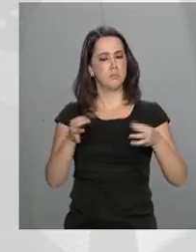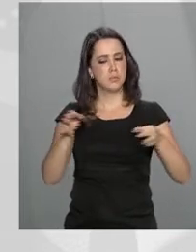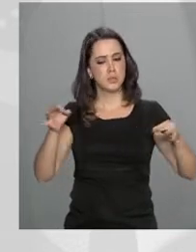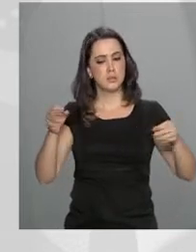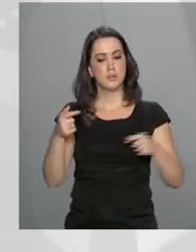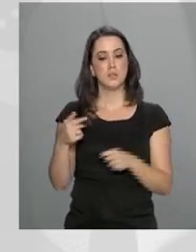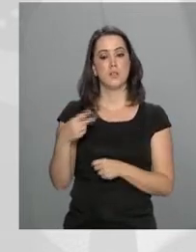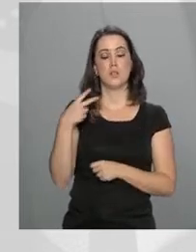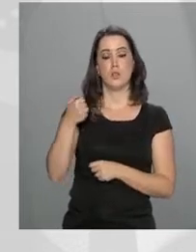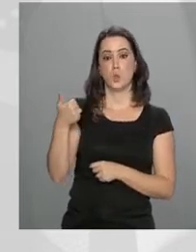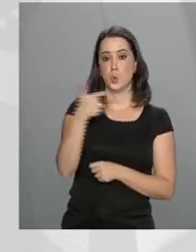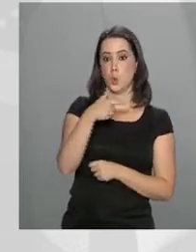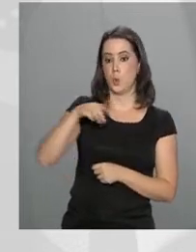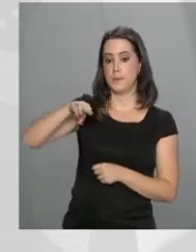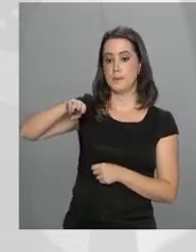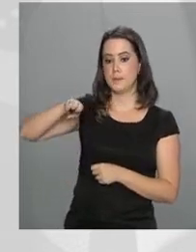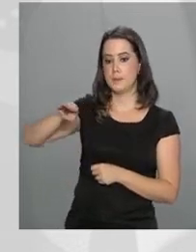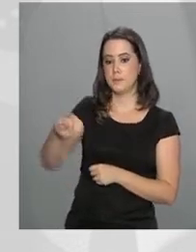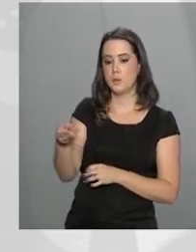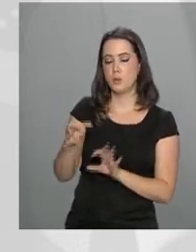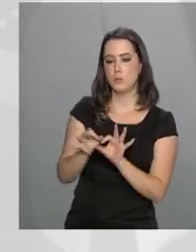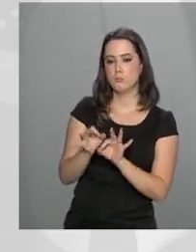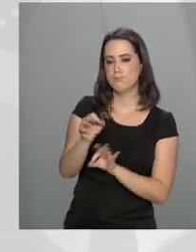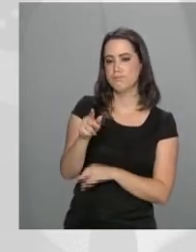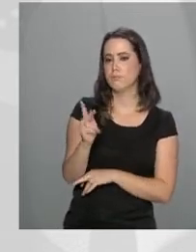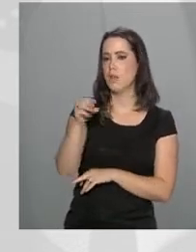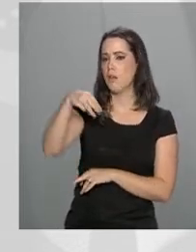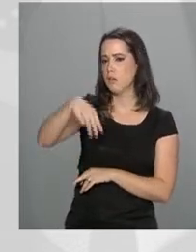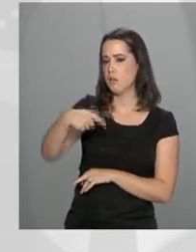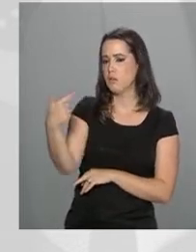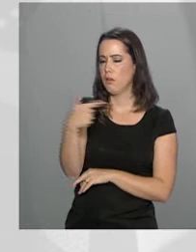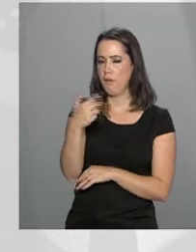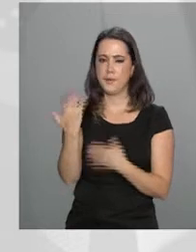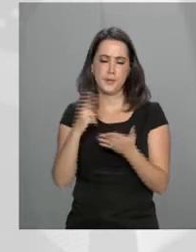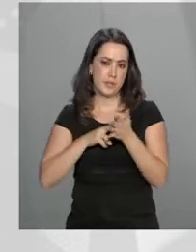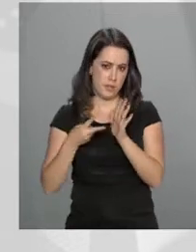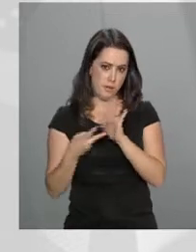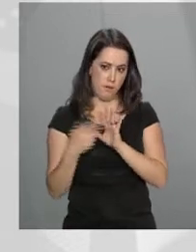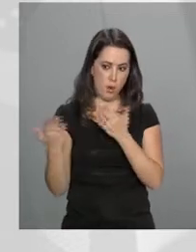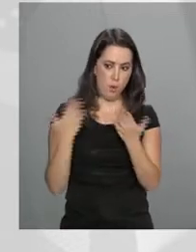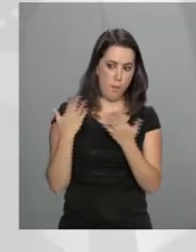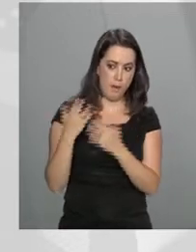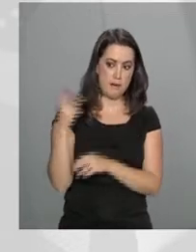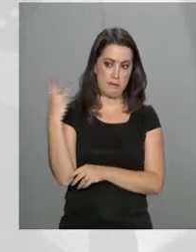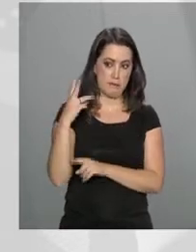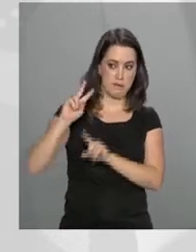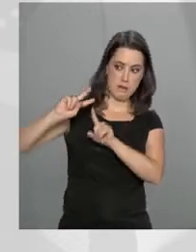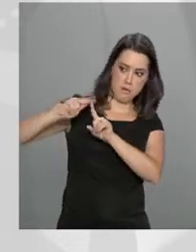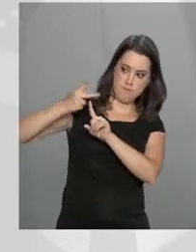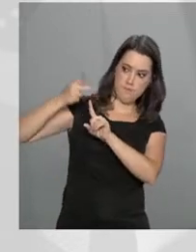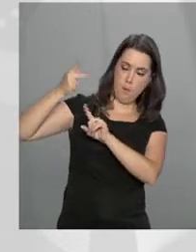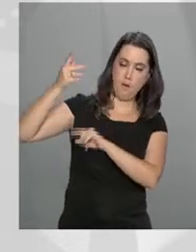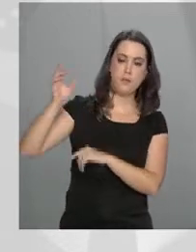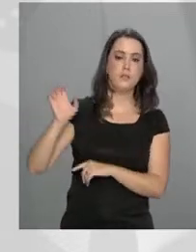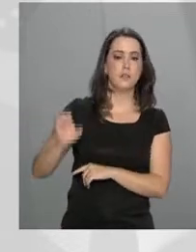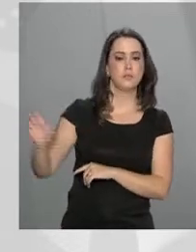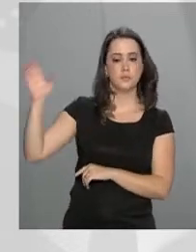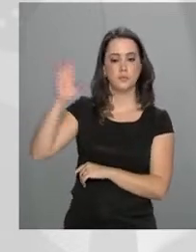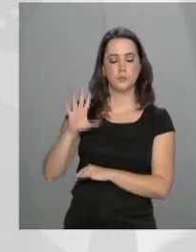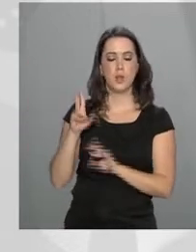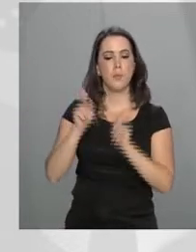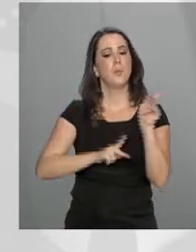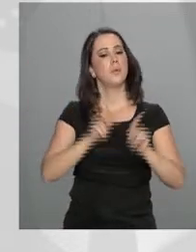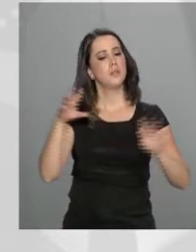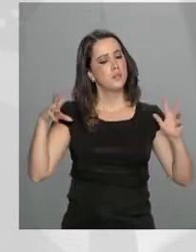milhões e oitocentos quilômetros quadrados cerca de três vezes a área da união europeia a população total do bloco